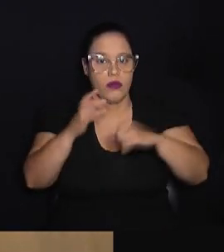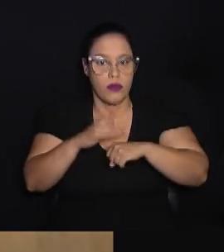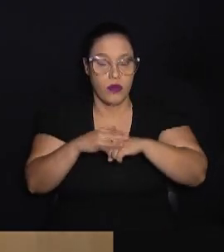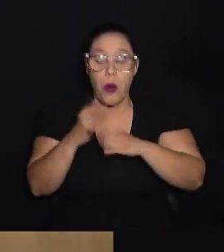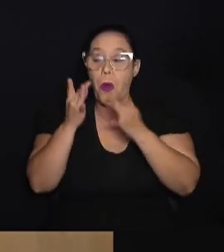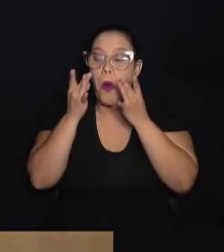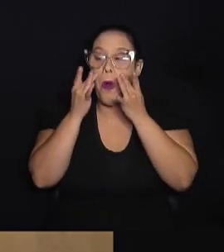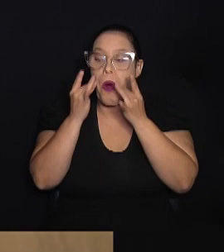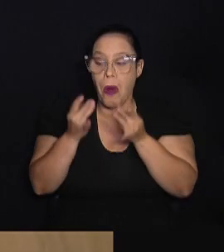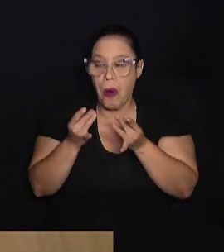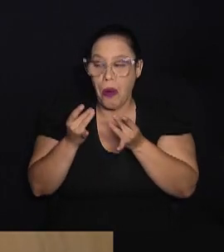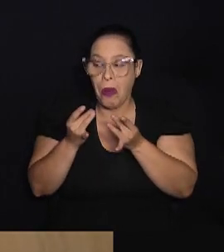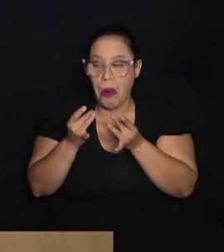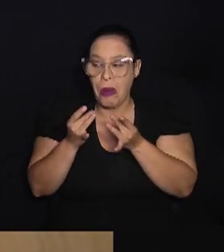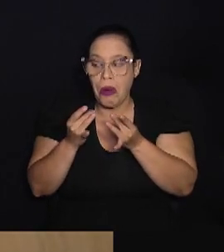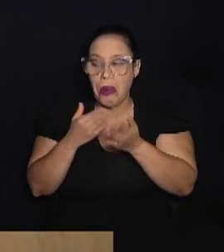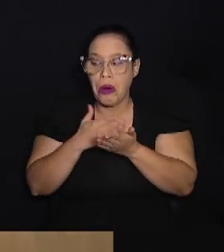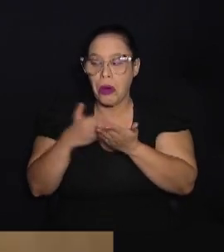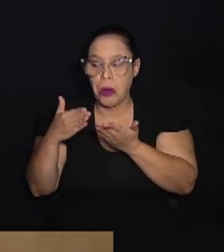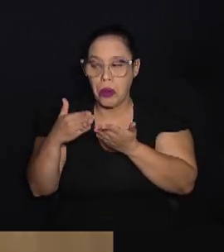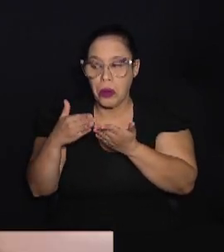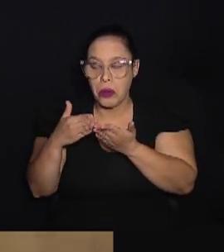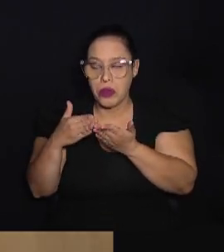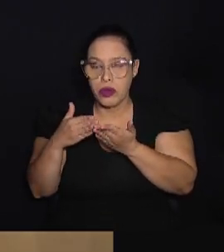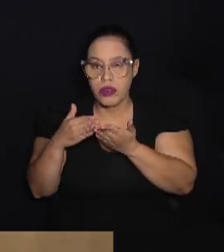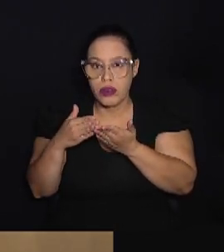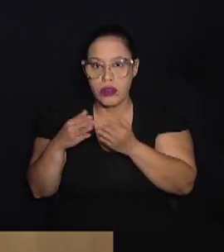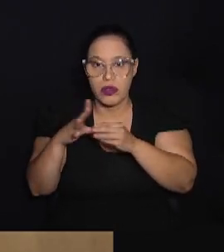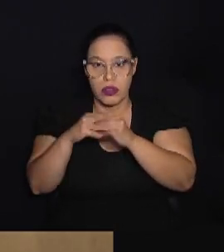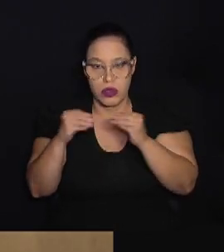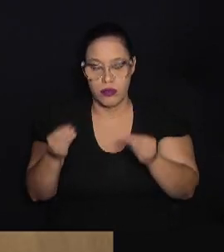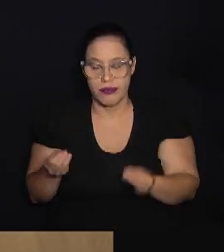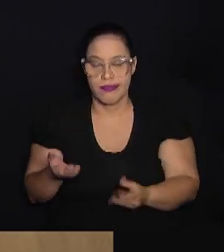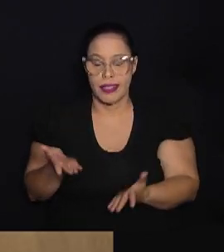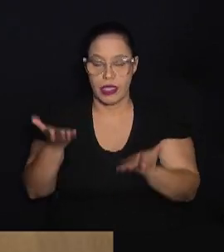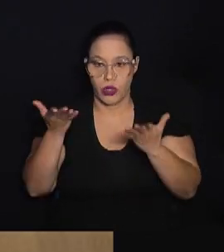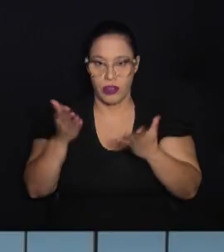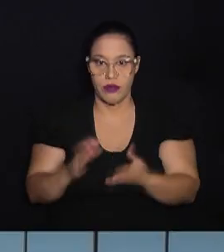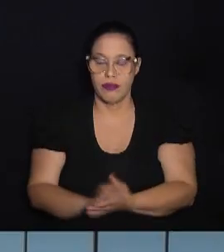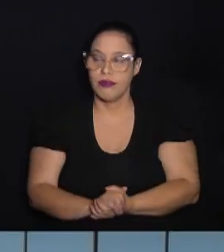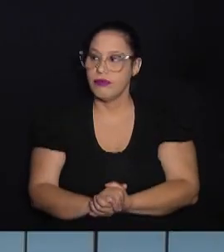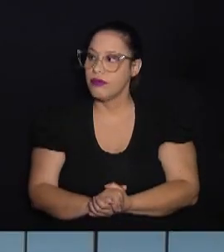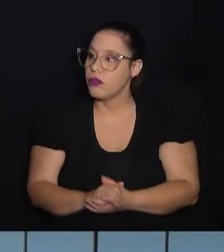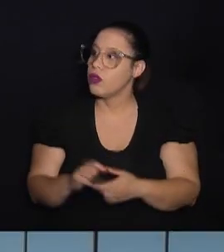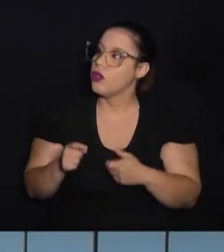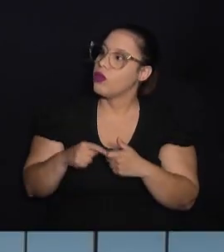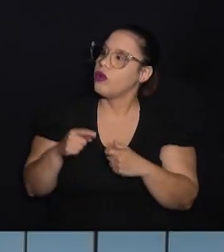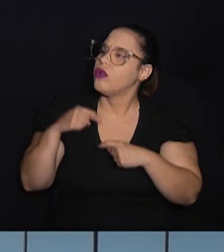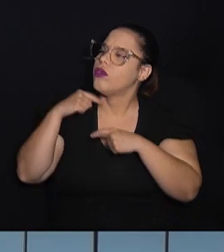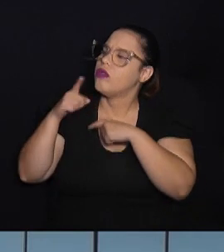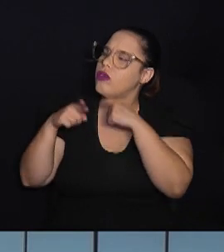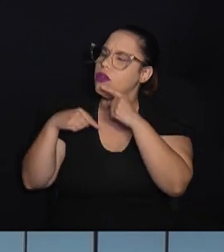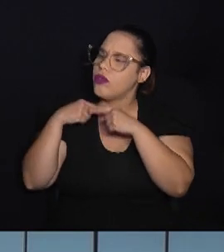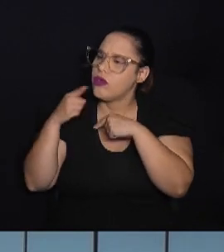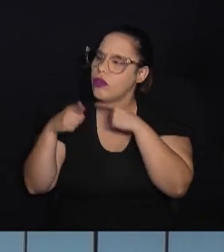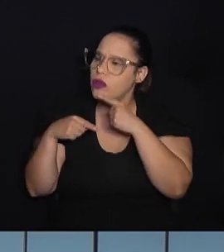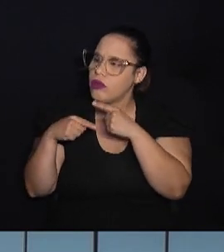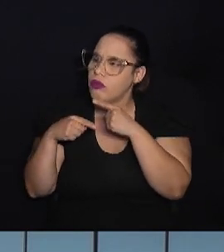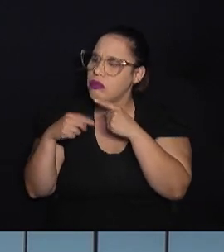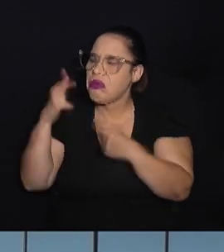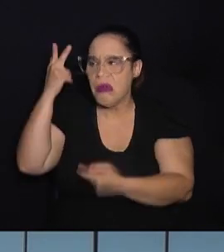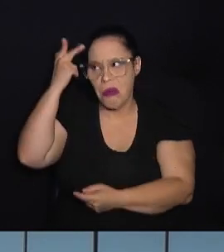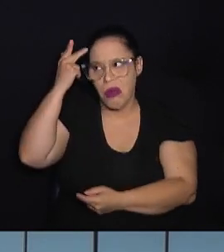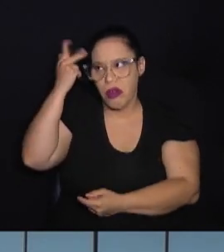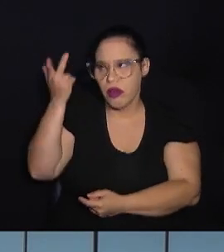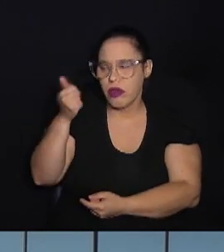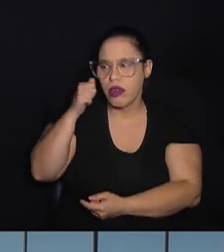alerta, detectar precocemente para que as chances de cura sejam maiores. Doutora, uma dúvida, né, que eu acho que é comum para